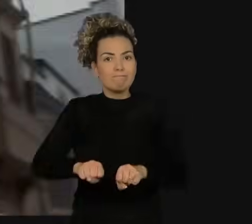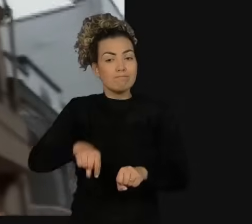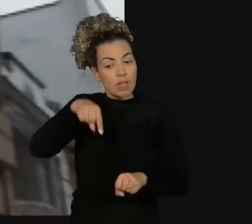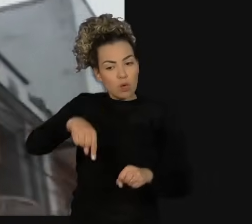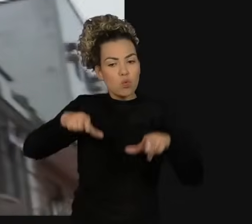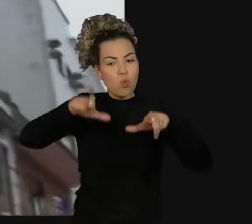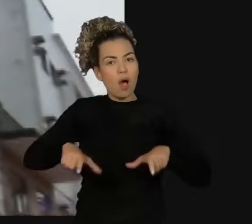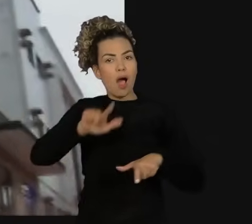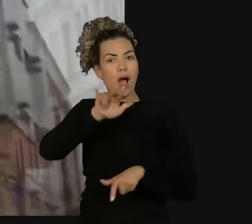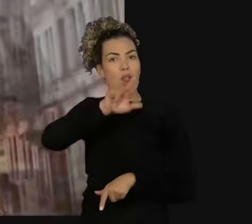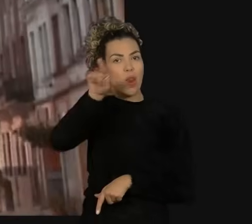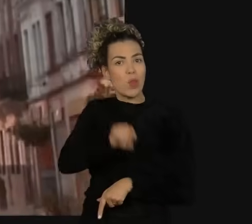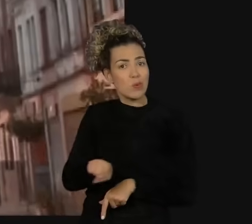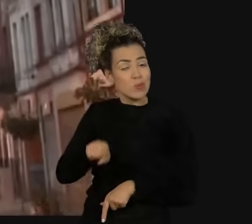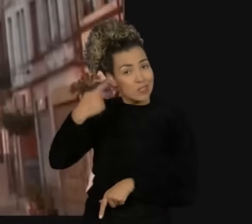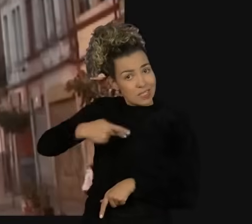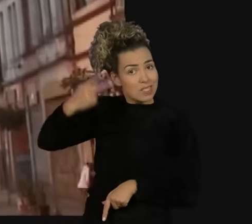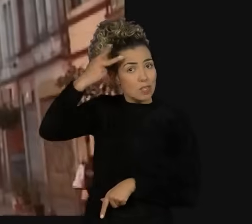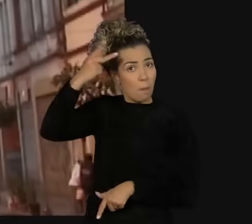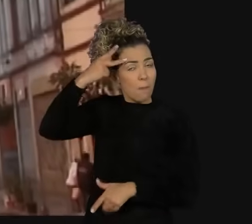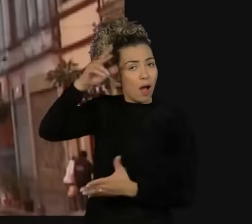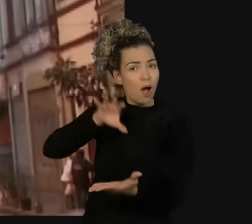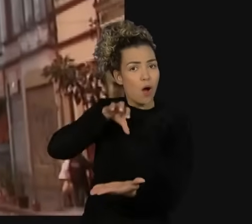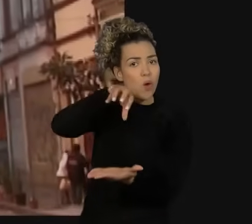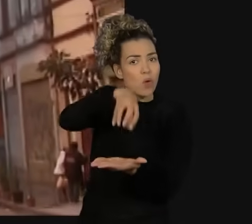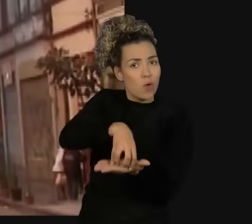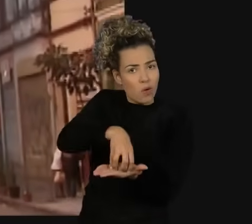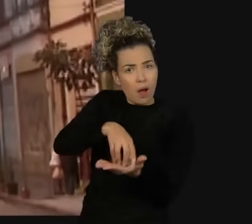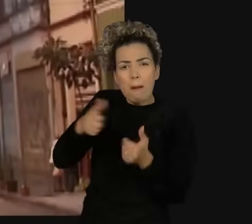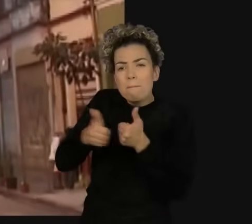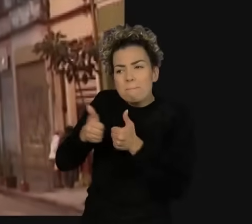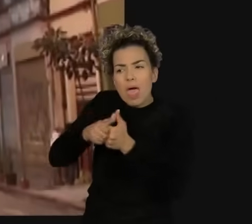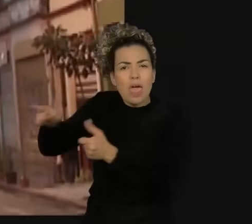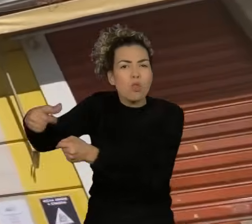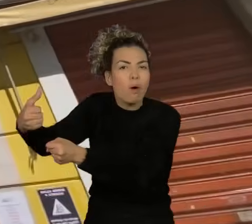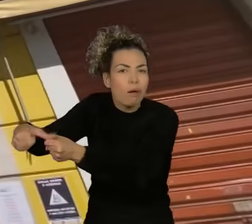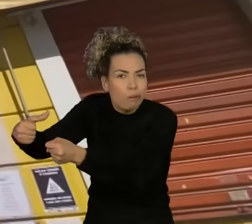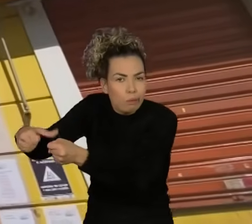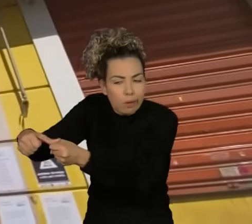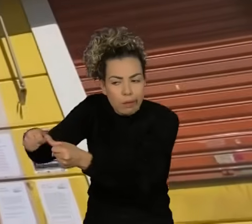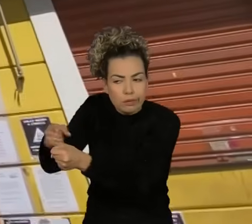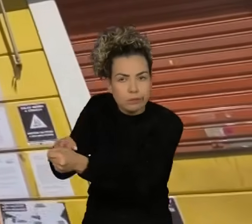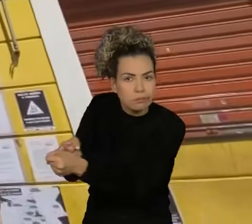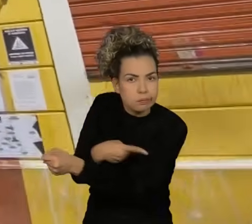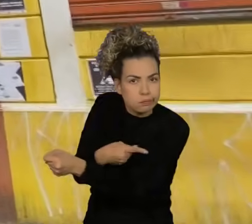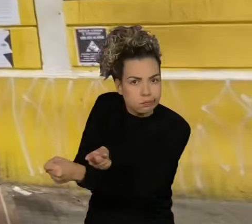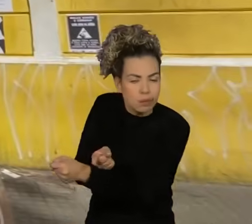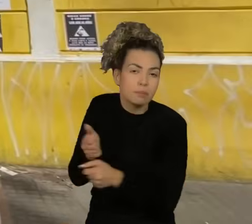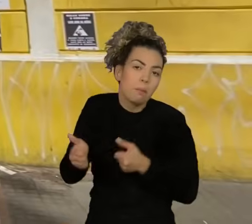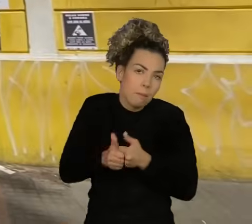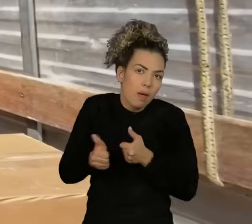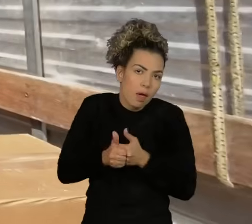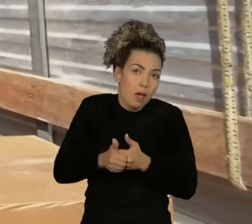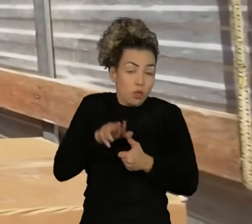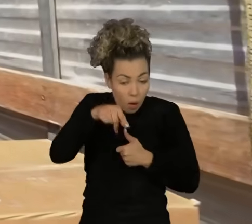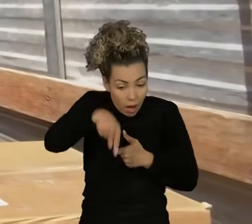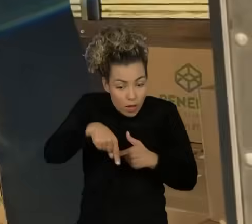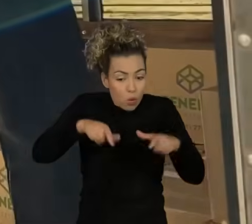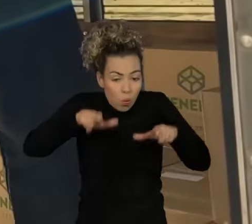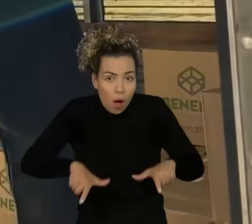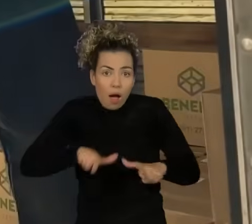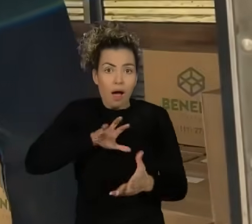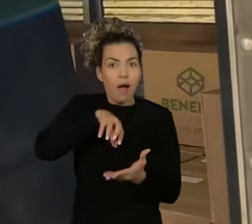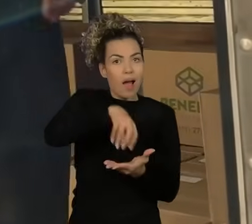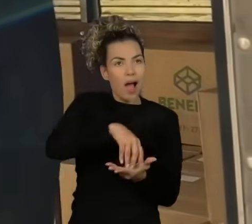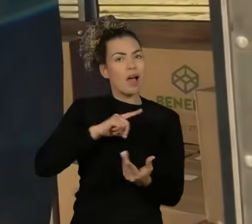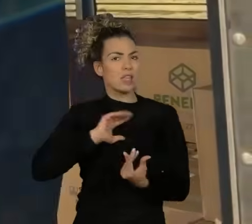no centro de São Paulo, próxima à chamada Cracolândia, onde, além das atividades artísticas, o grupo